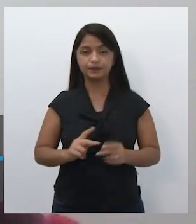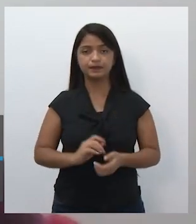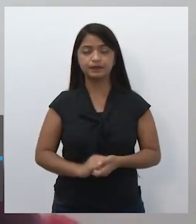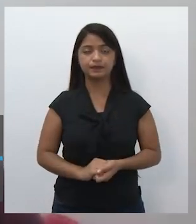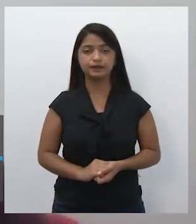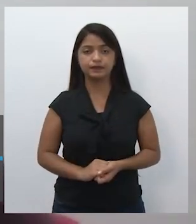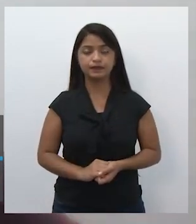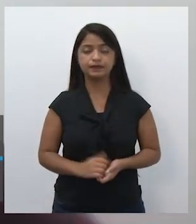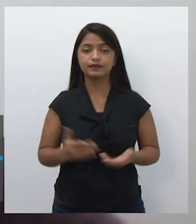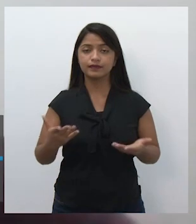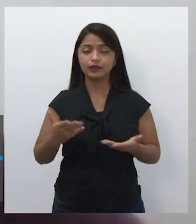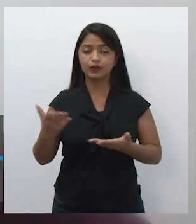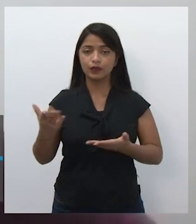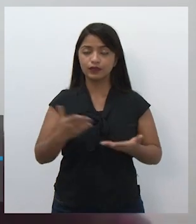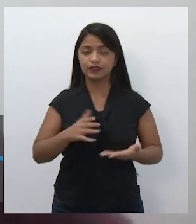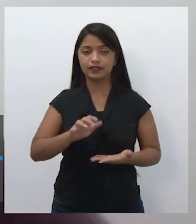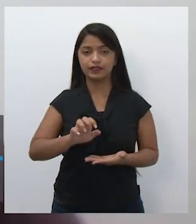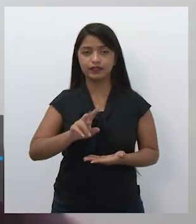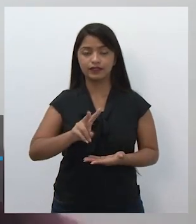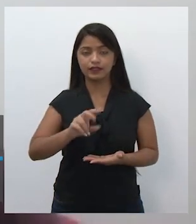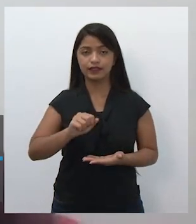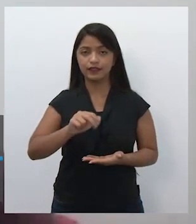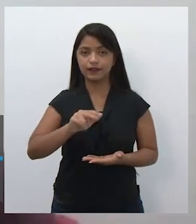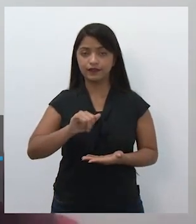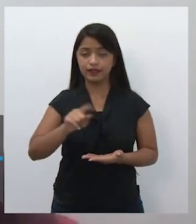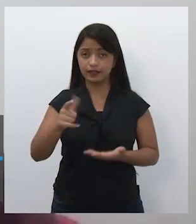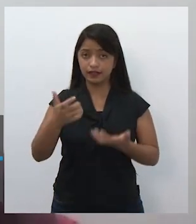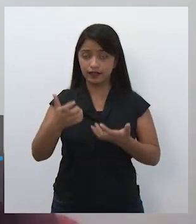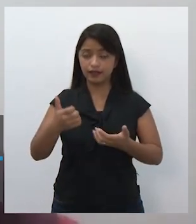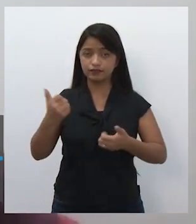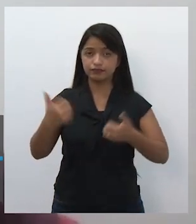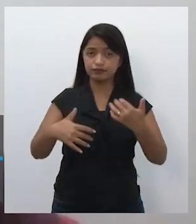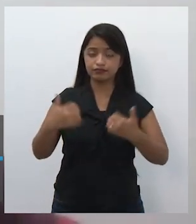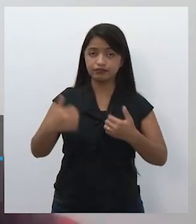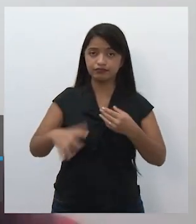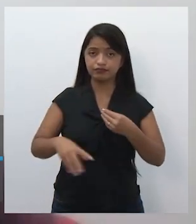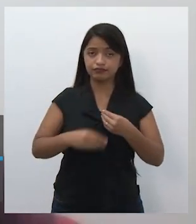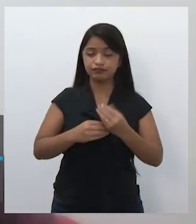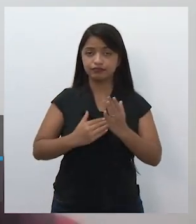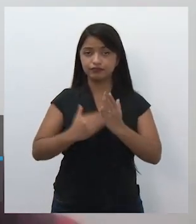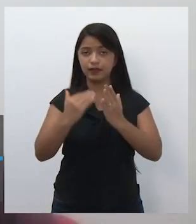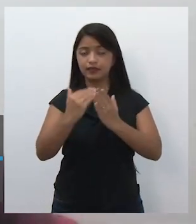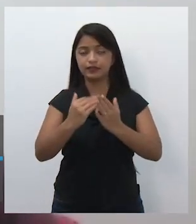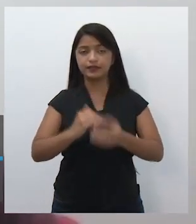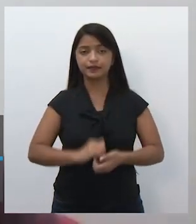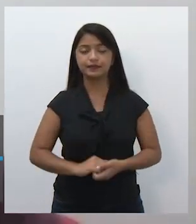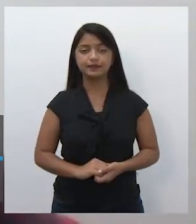para você, Ivânia. Tem alguma coisa que você queira comentar, ampliar nessa discussão?